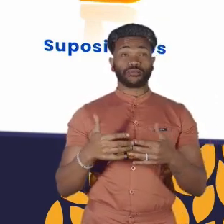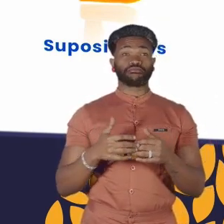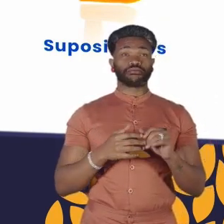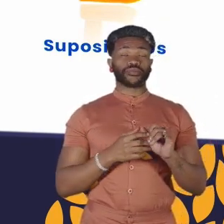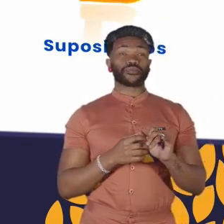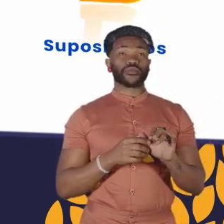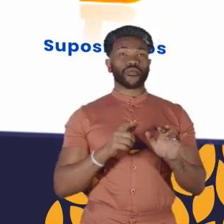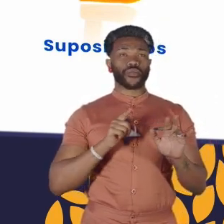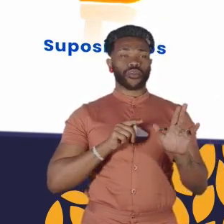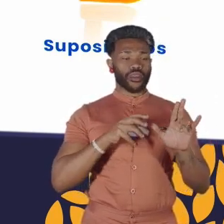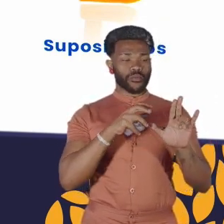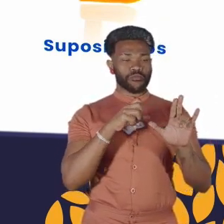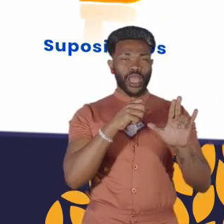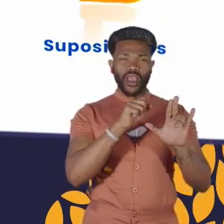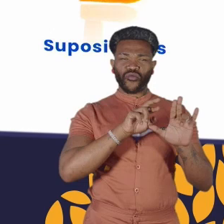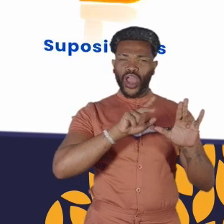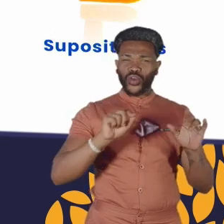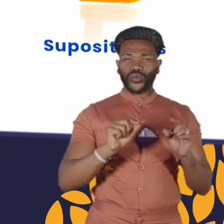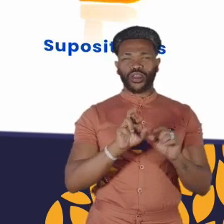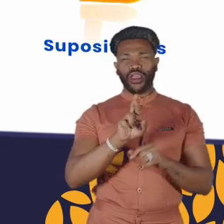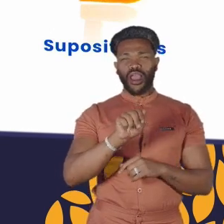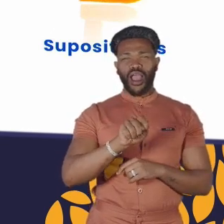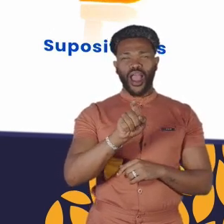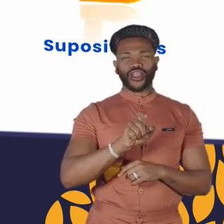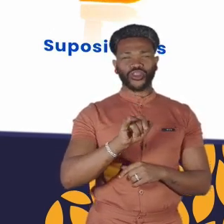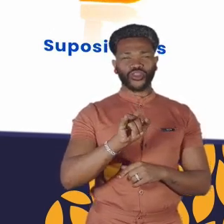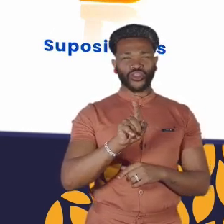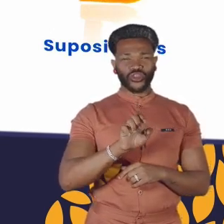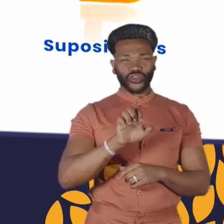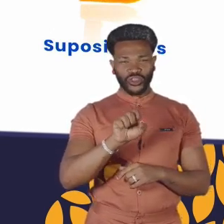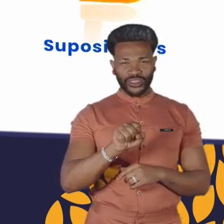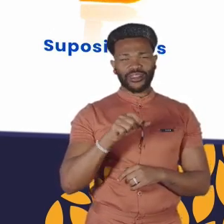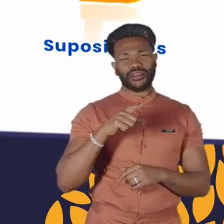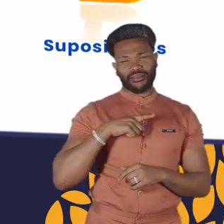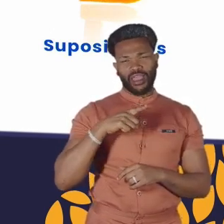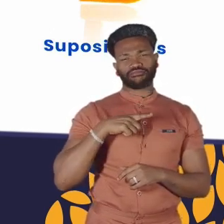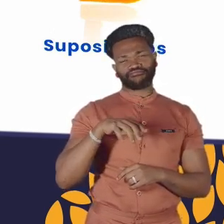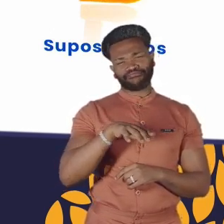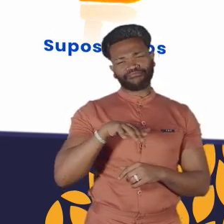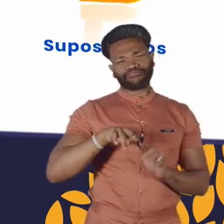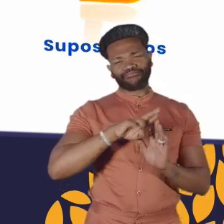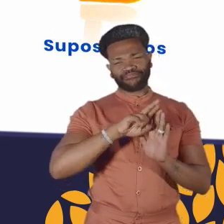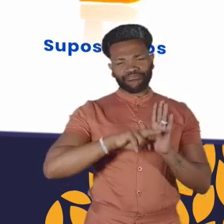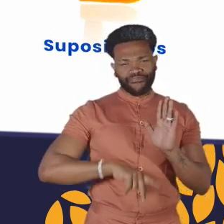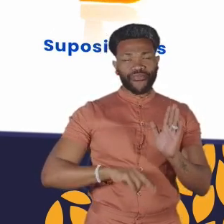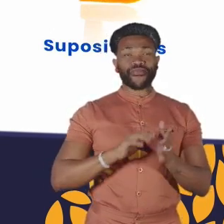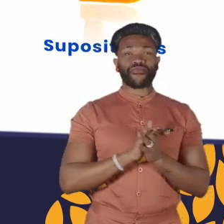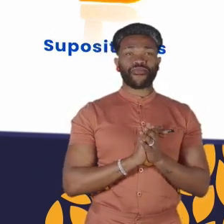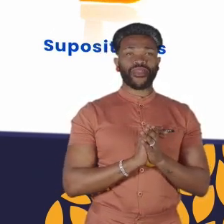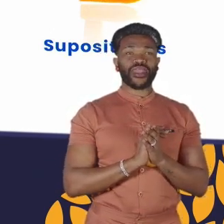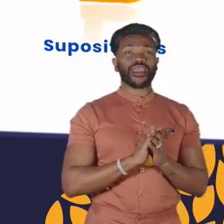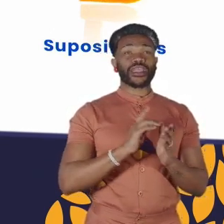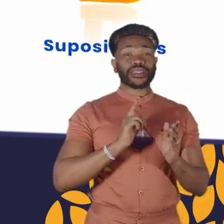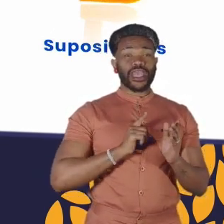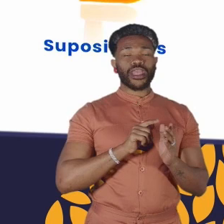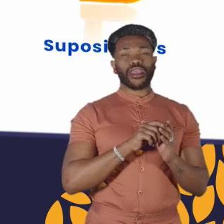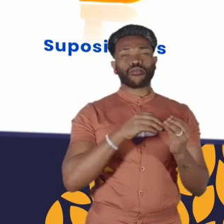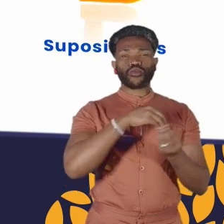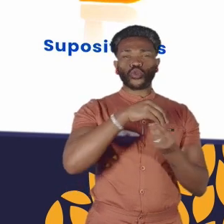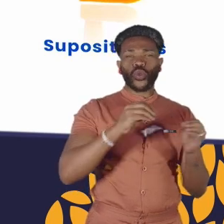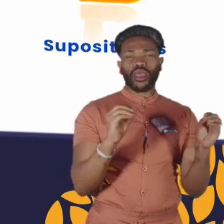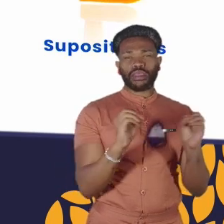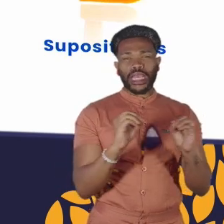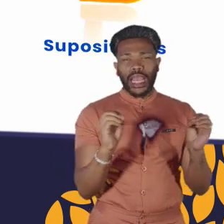extrações diversas dos haxiches, existem aqui um mundo, né, gente? Tem as extrações sem solvente, no